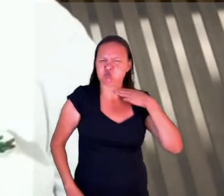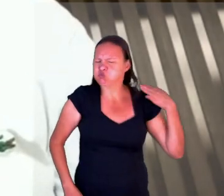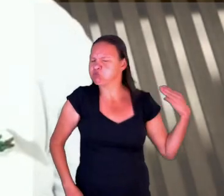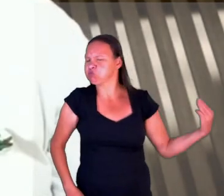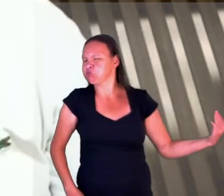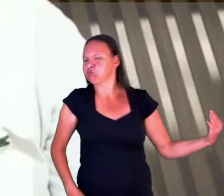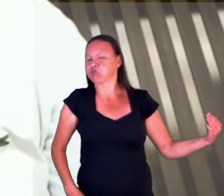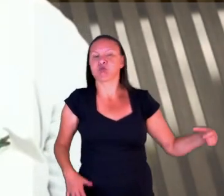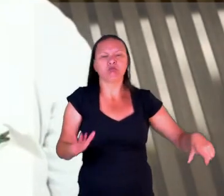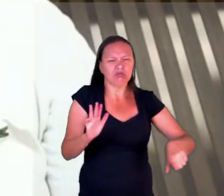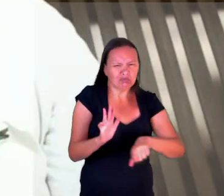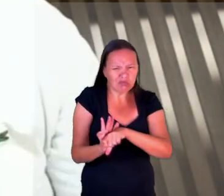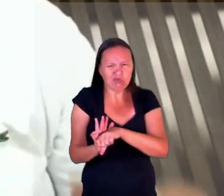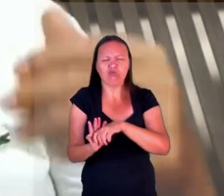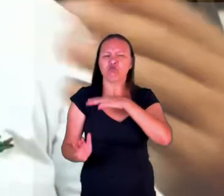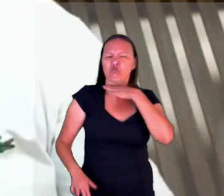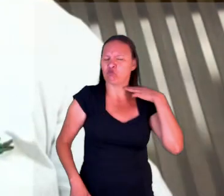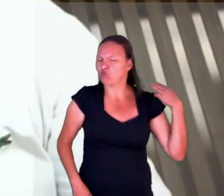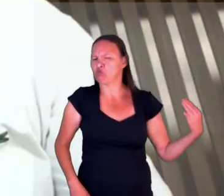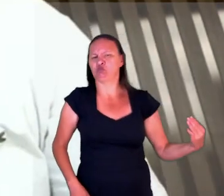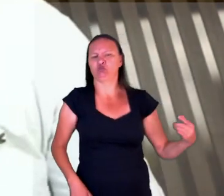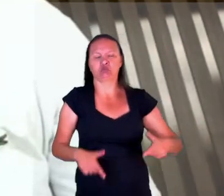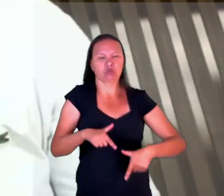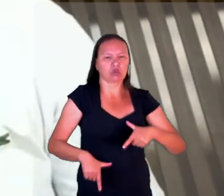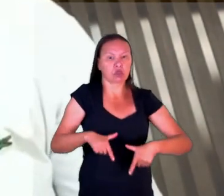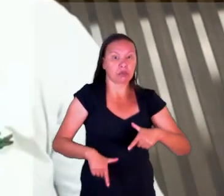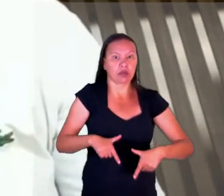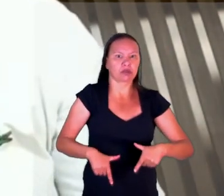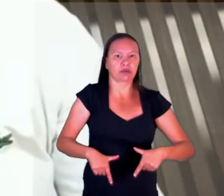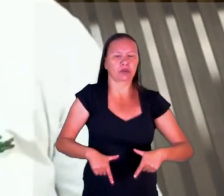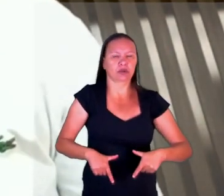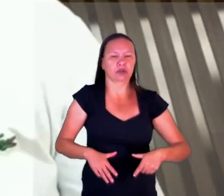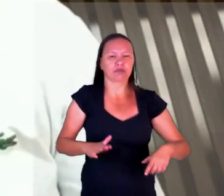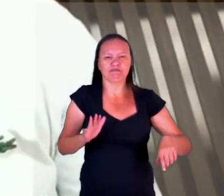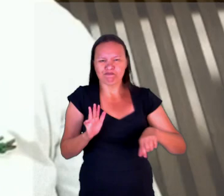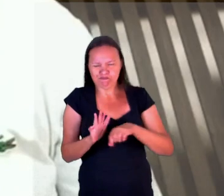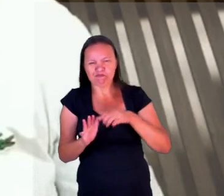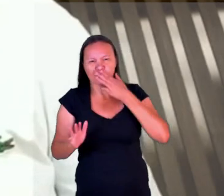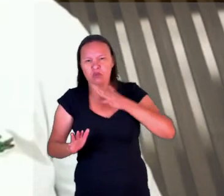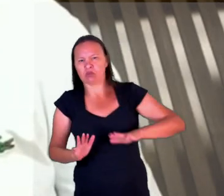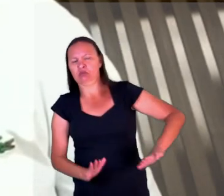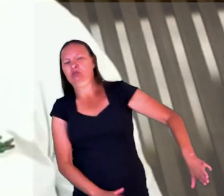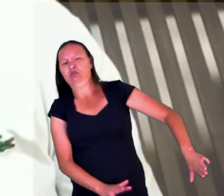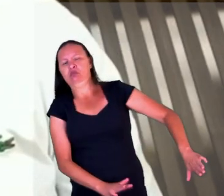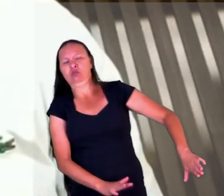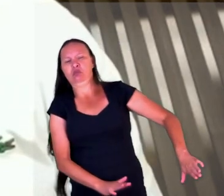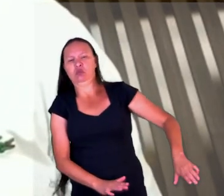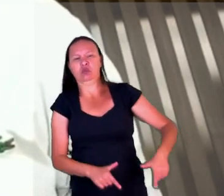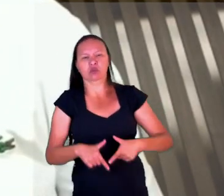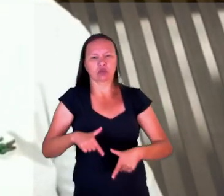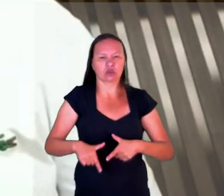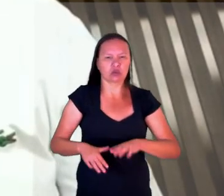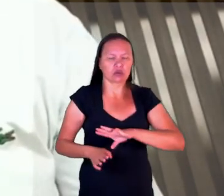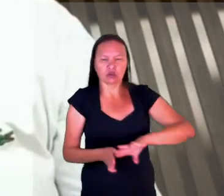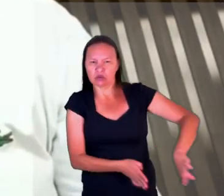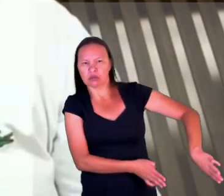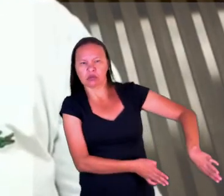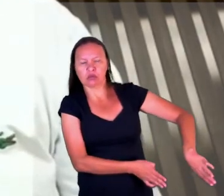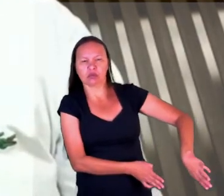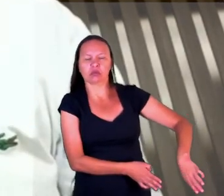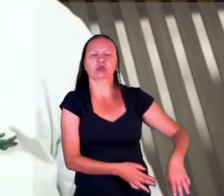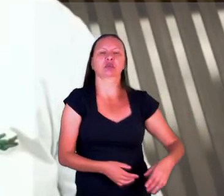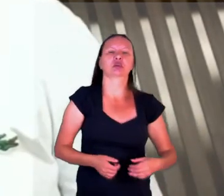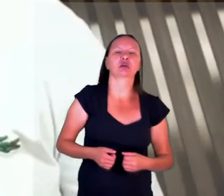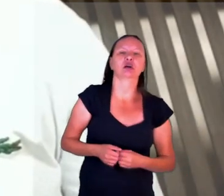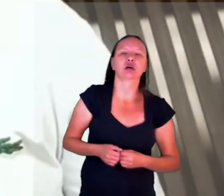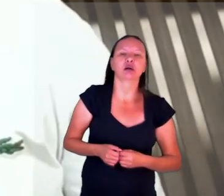tentativas de assassinatos n trabalhadores muitas vezes sendo afastado ou expulso do dos seus locais de trabalho por conta